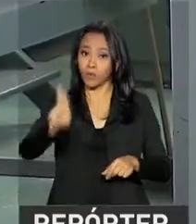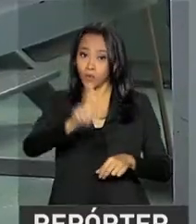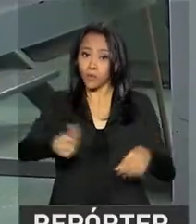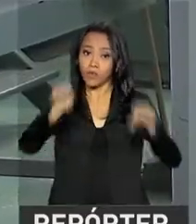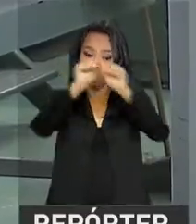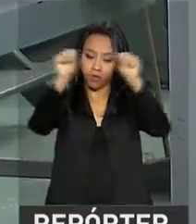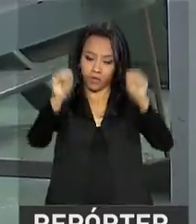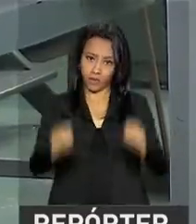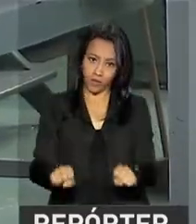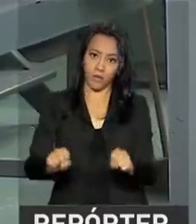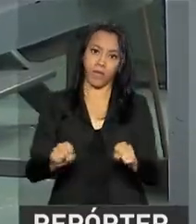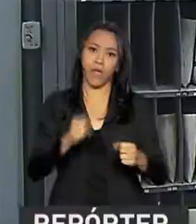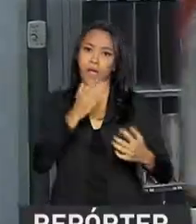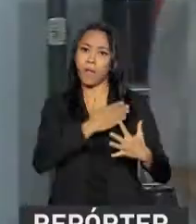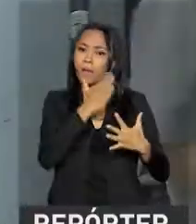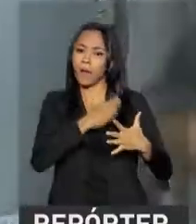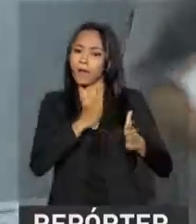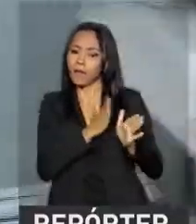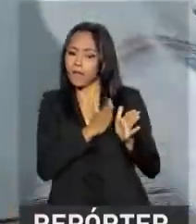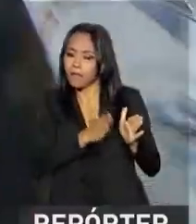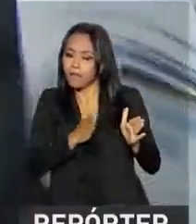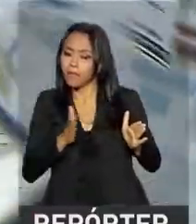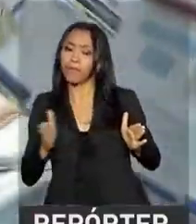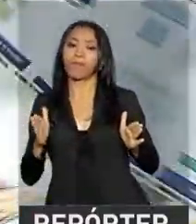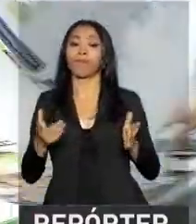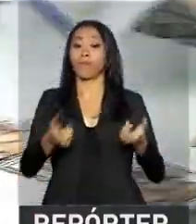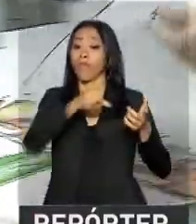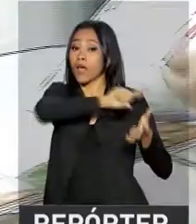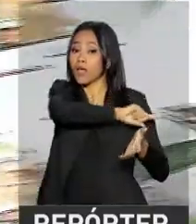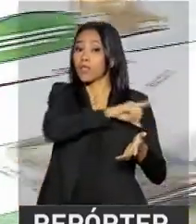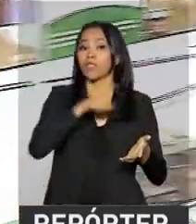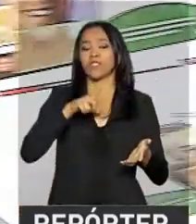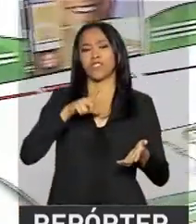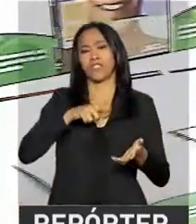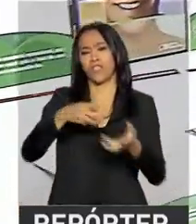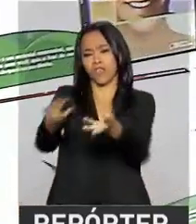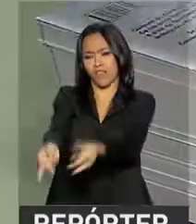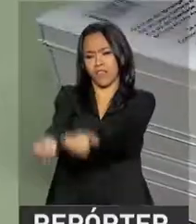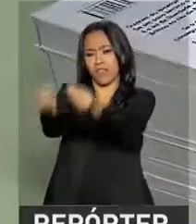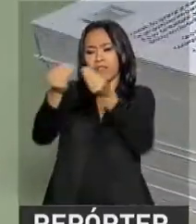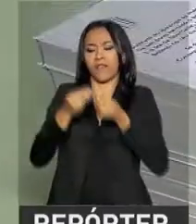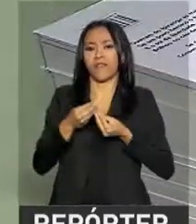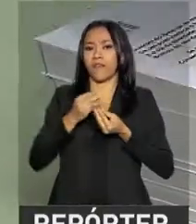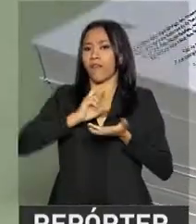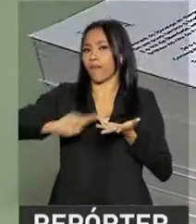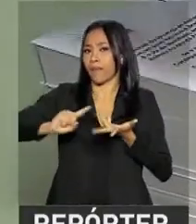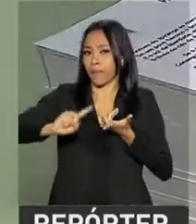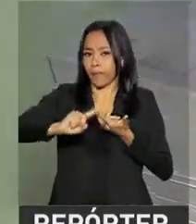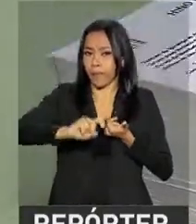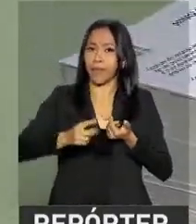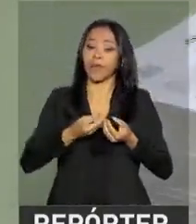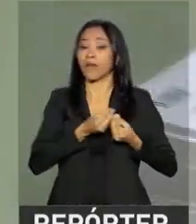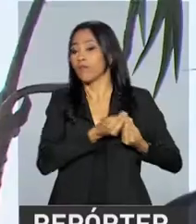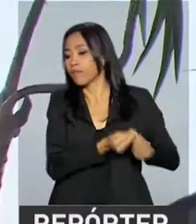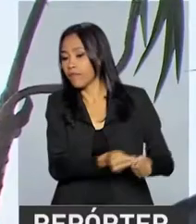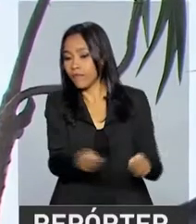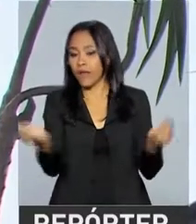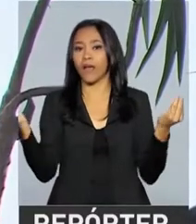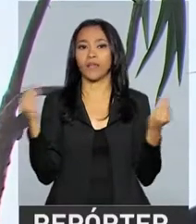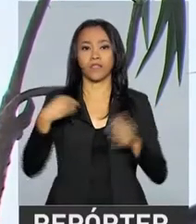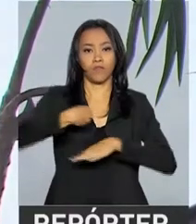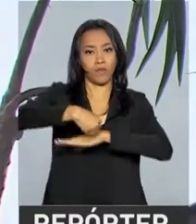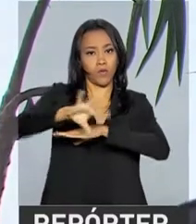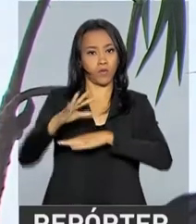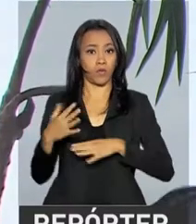agora para contratar uma pessoa as empresas tinham que enviar uma série de informações para diversos órgãos do governo mas